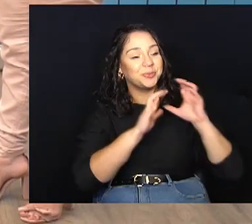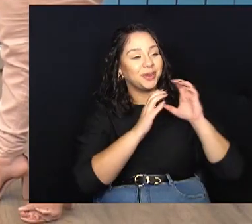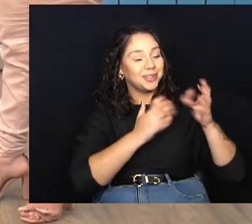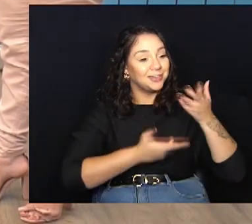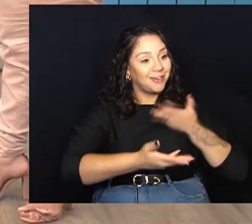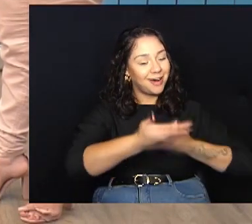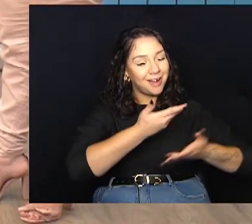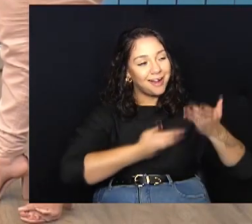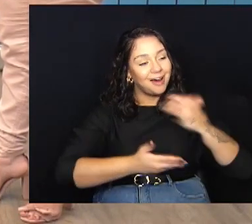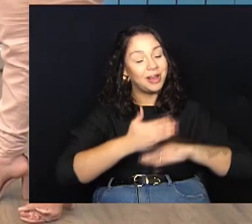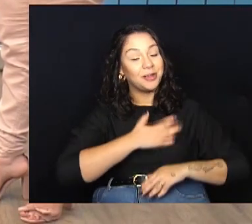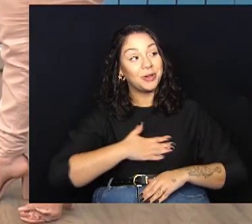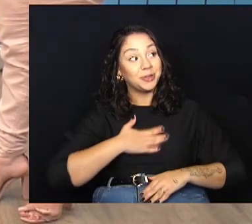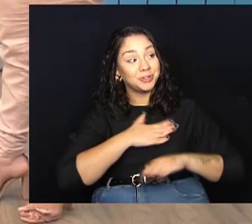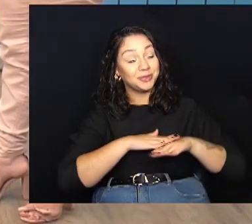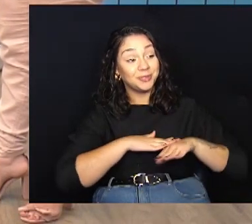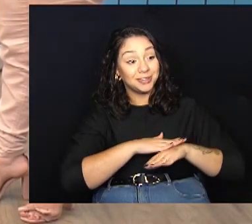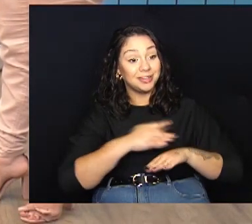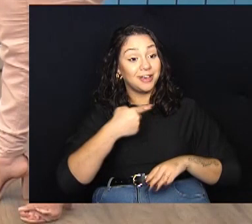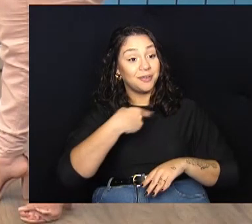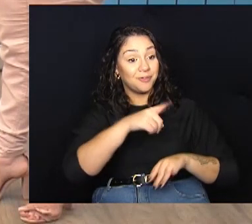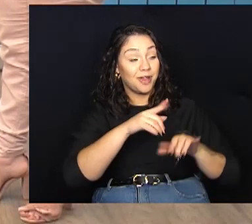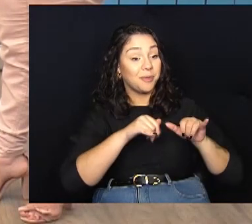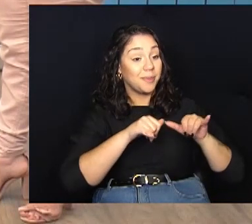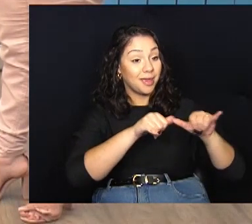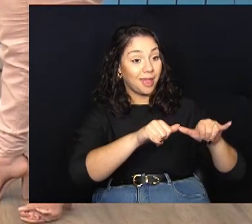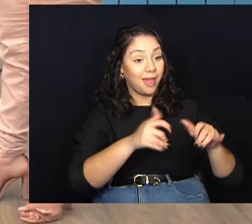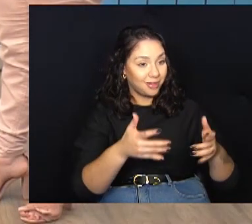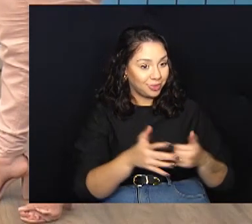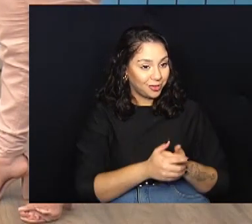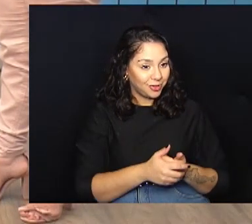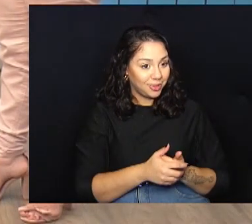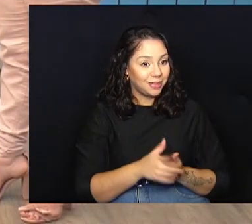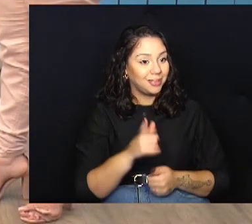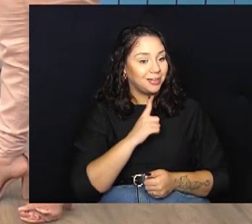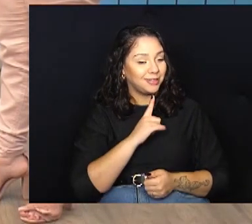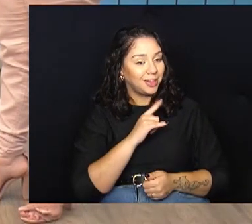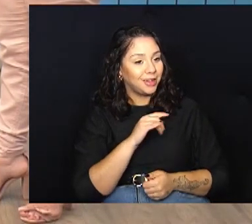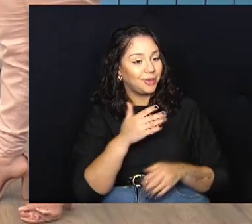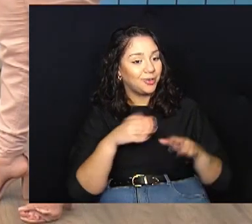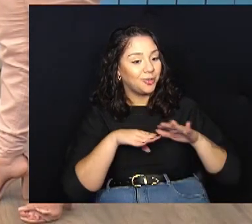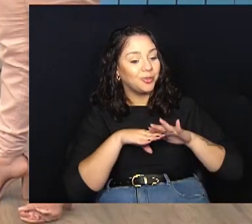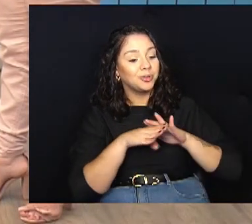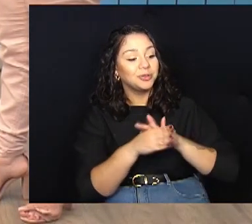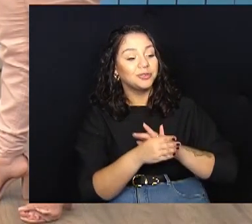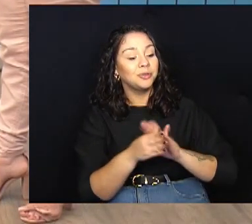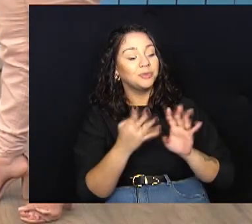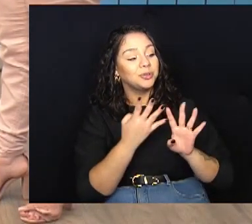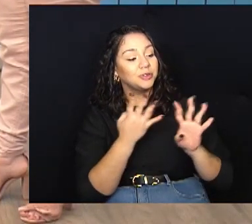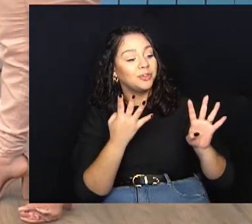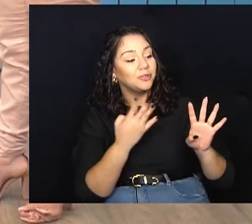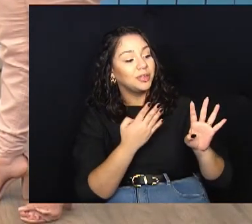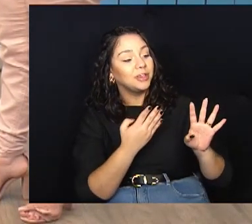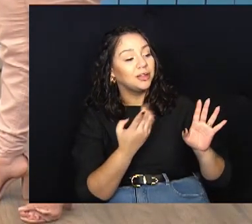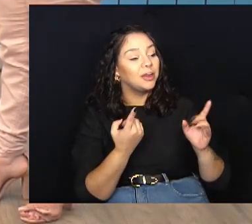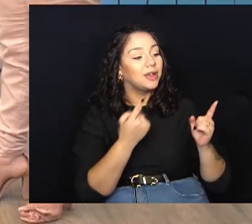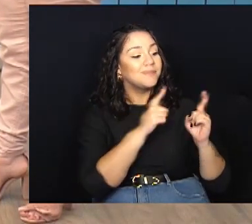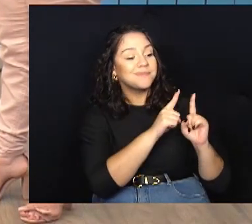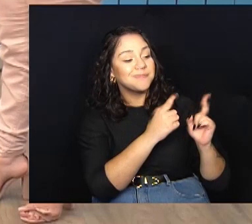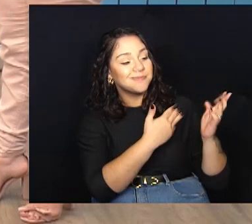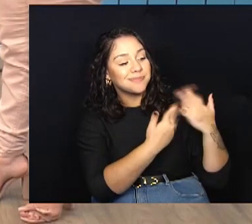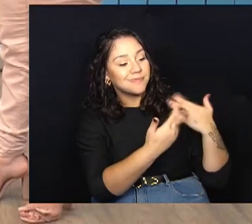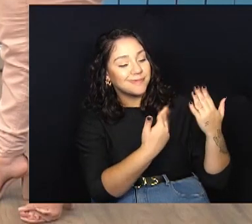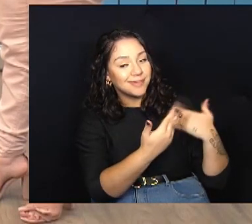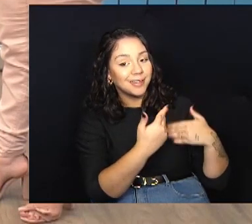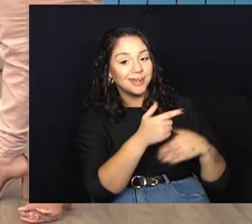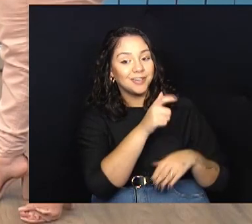de conversar quando você vai no supermercado você tem o hábito de olhar na fila bater um papinho com alguém com